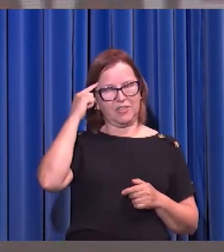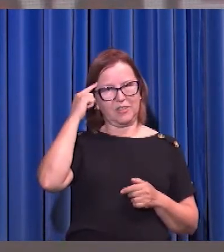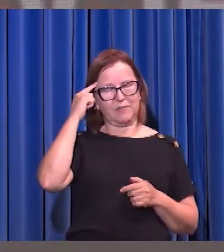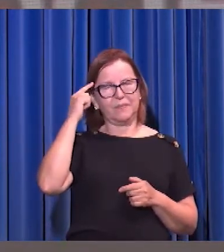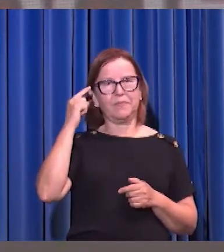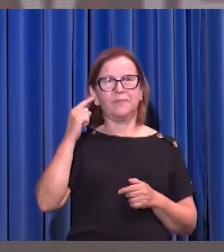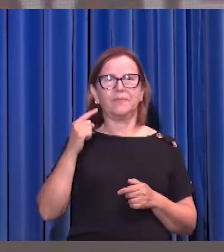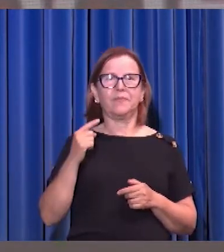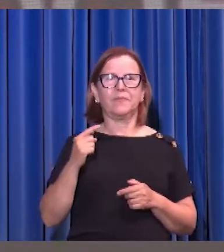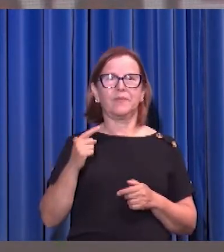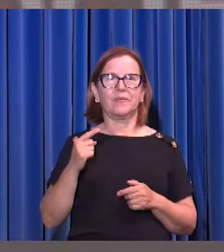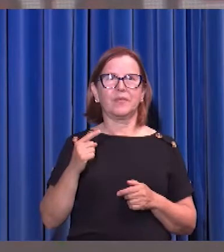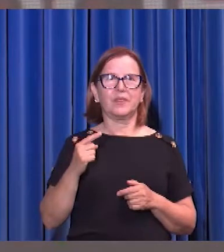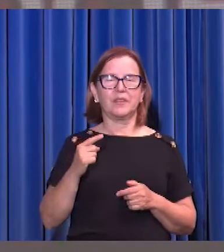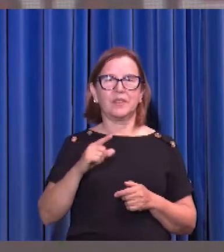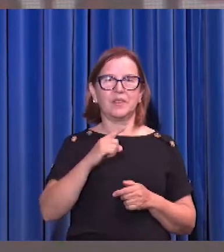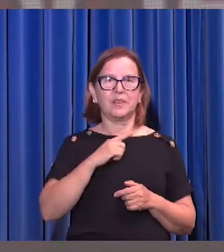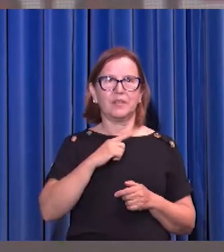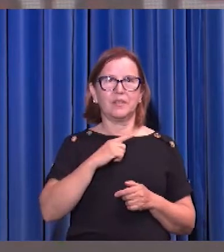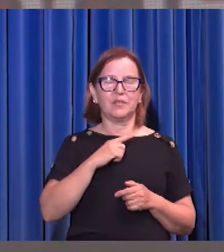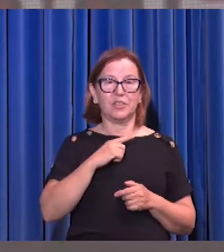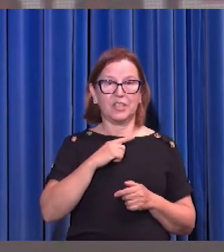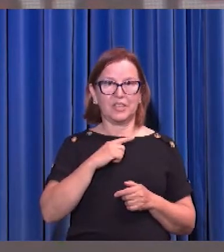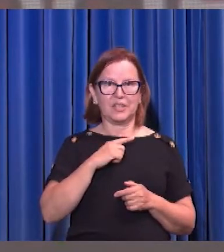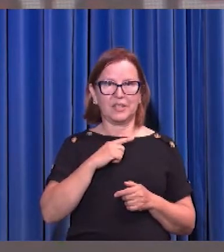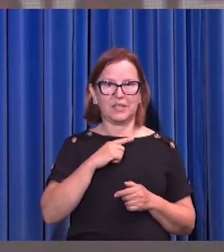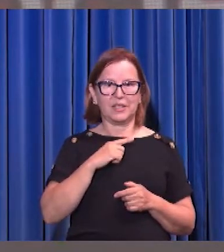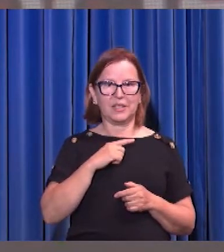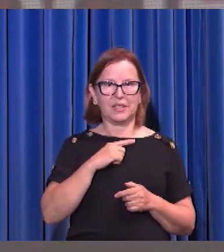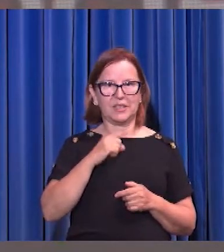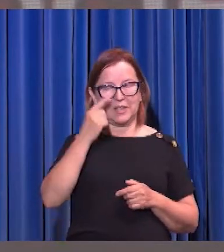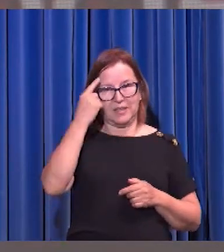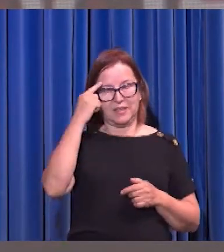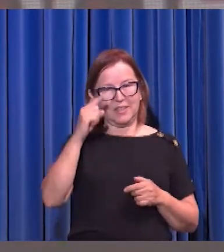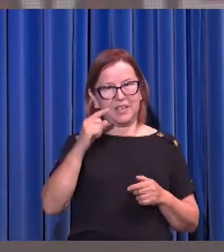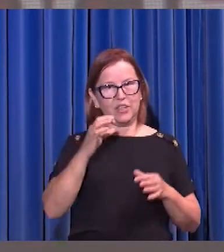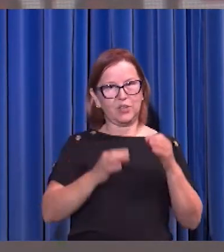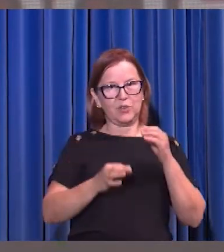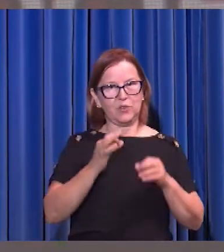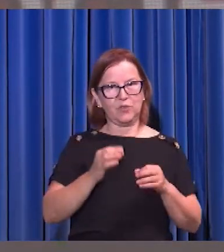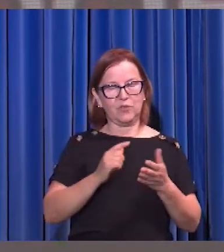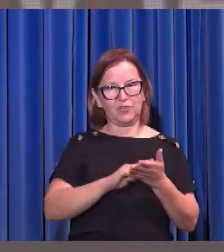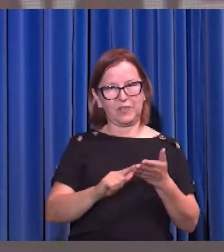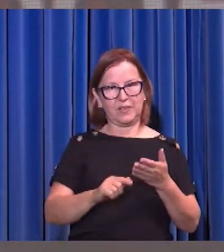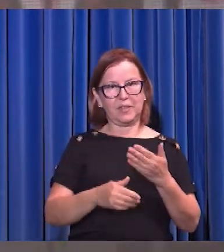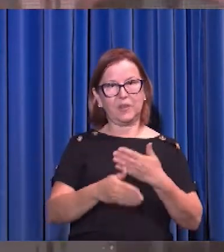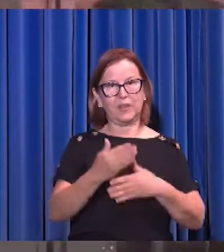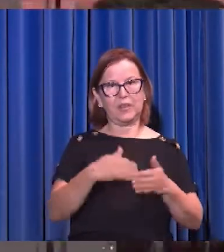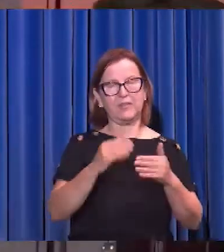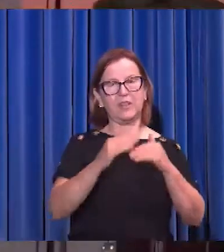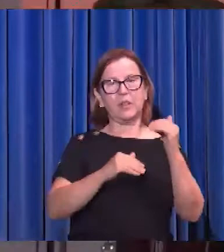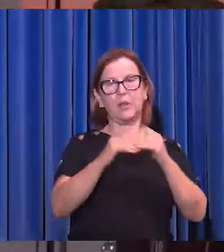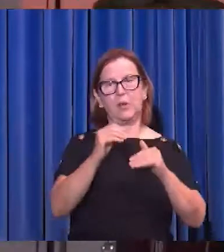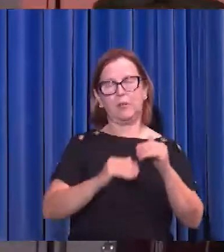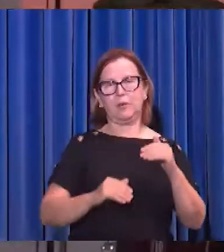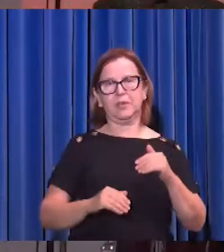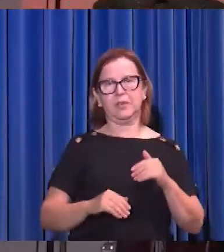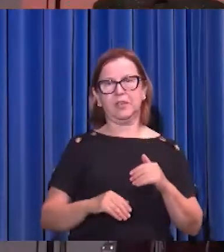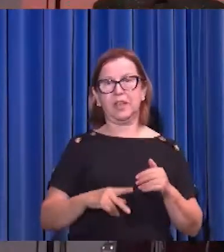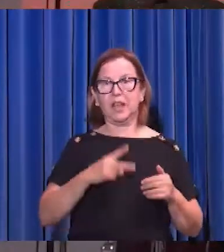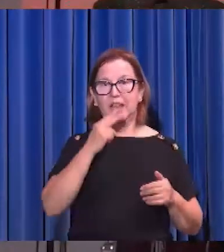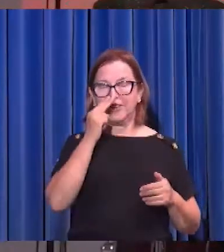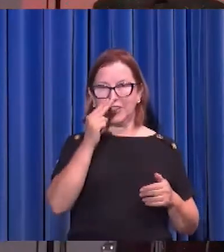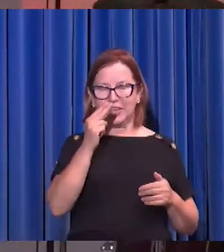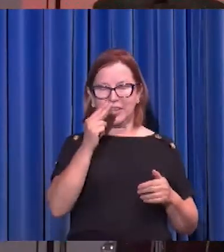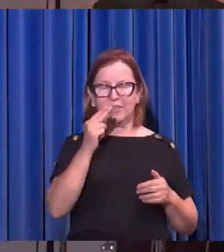chamada de justificação pelas obras. Tudo para Nicodemos era realizado através